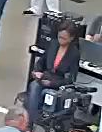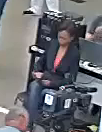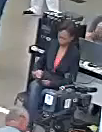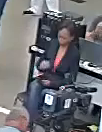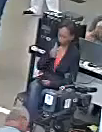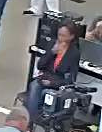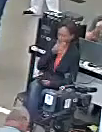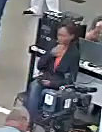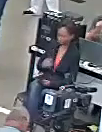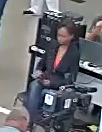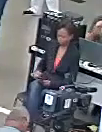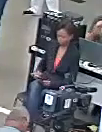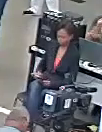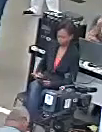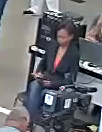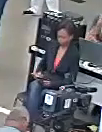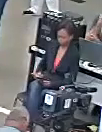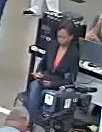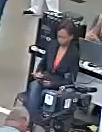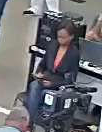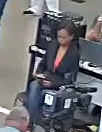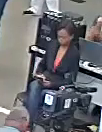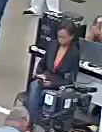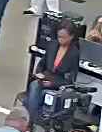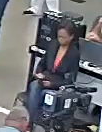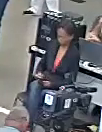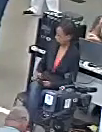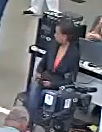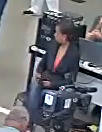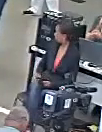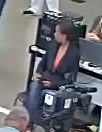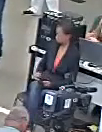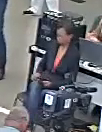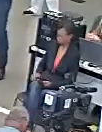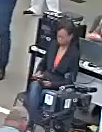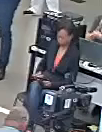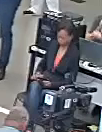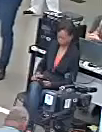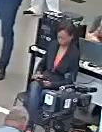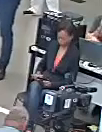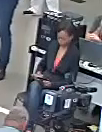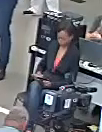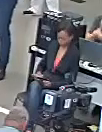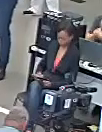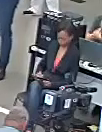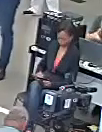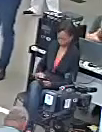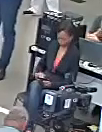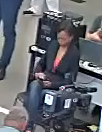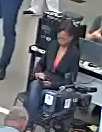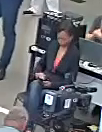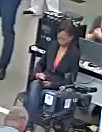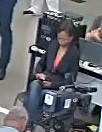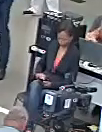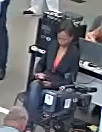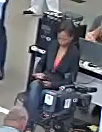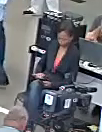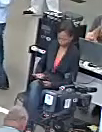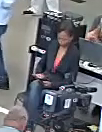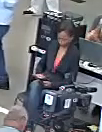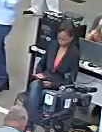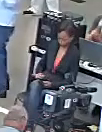é o ônibus acessível os metropolitanos municipais nós não vamos nem falar de viagem porque já todos falaram